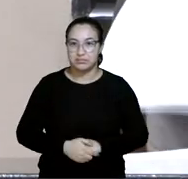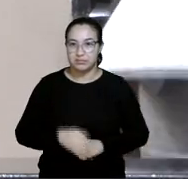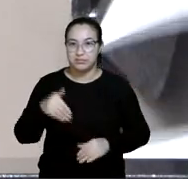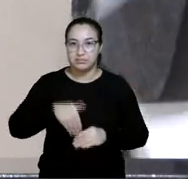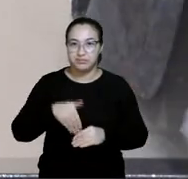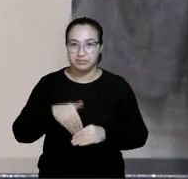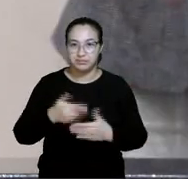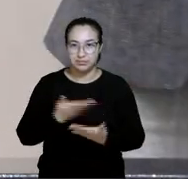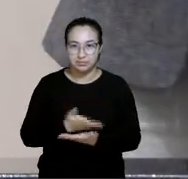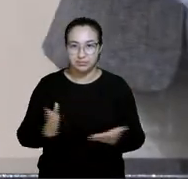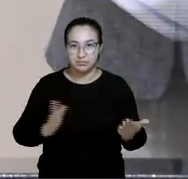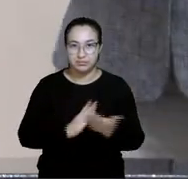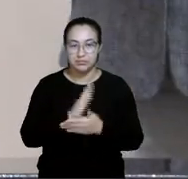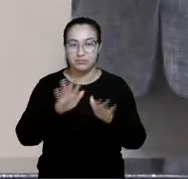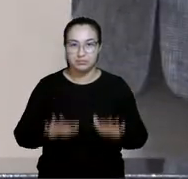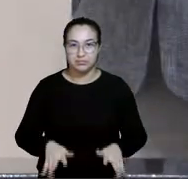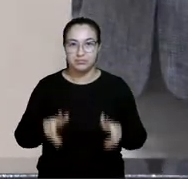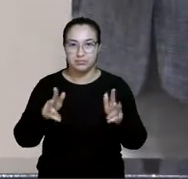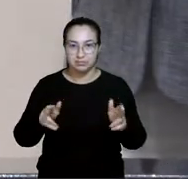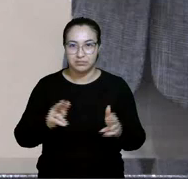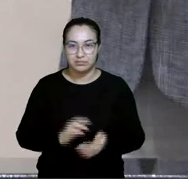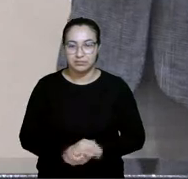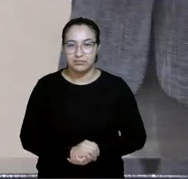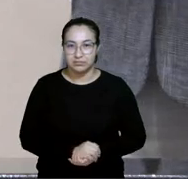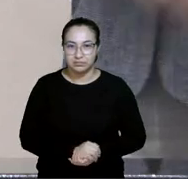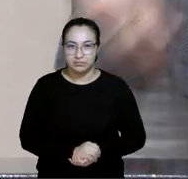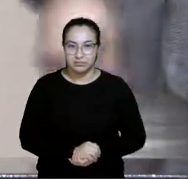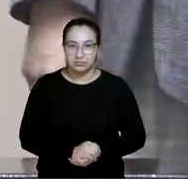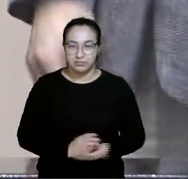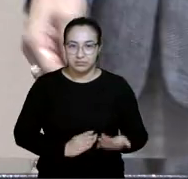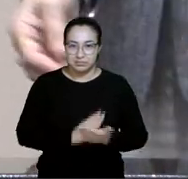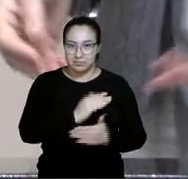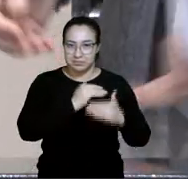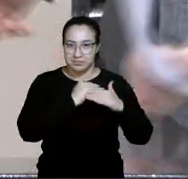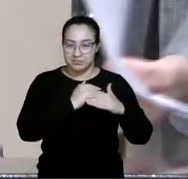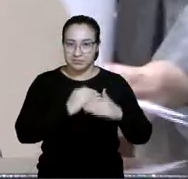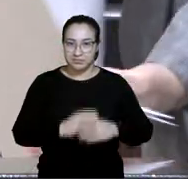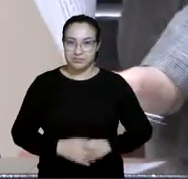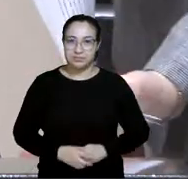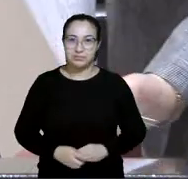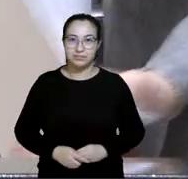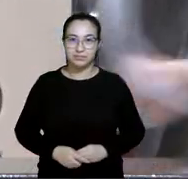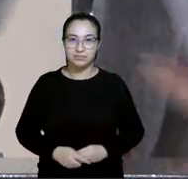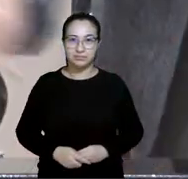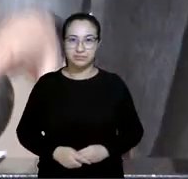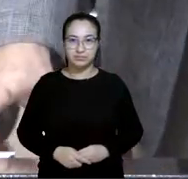votação, deputados que aprovam, permaneçam como se encontram. Aprovado por unanimidade.